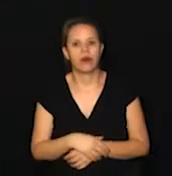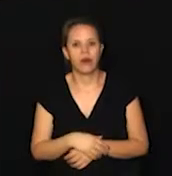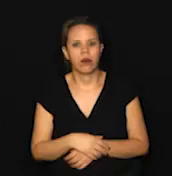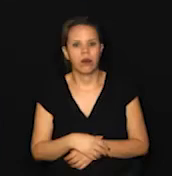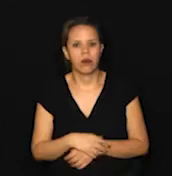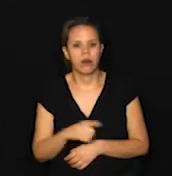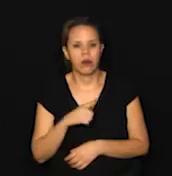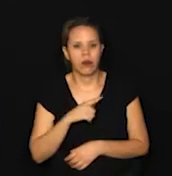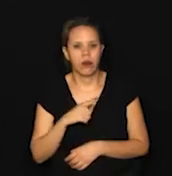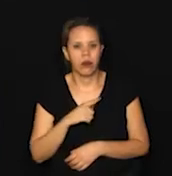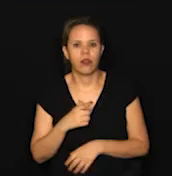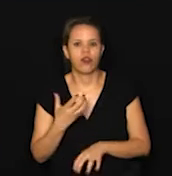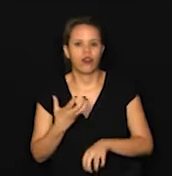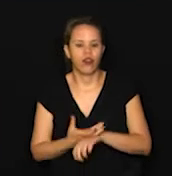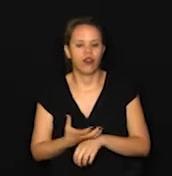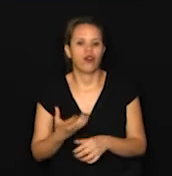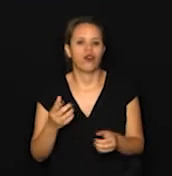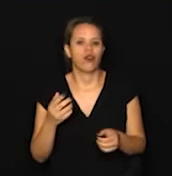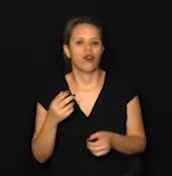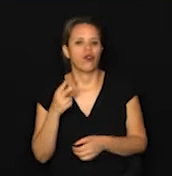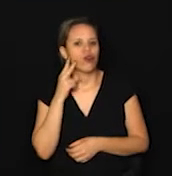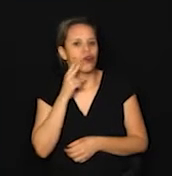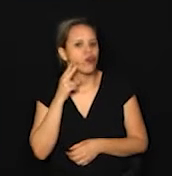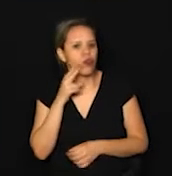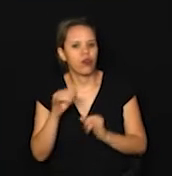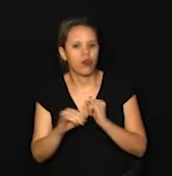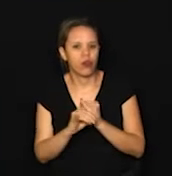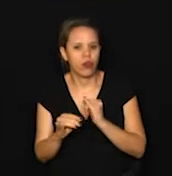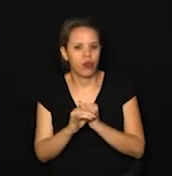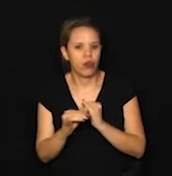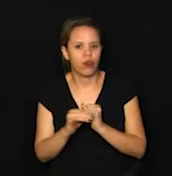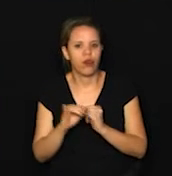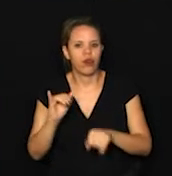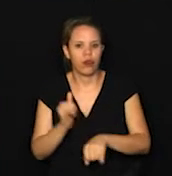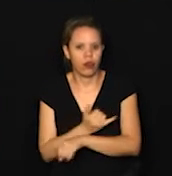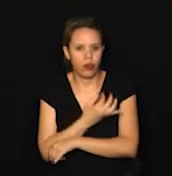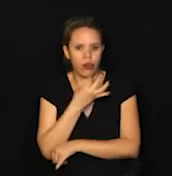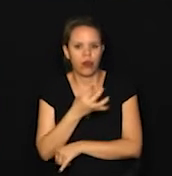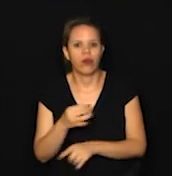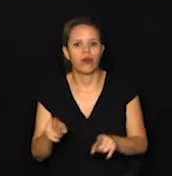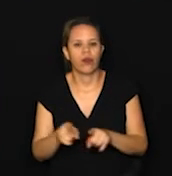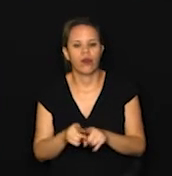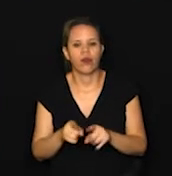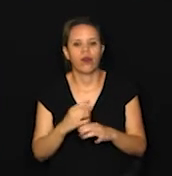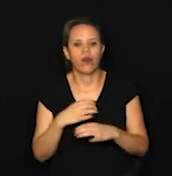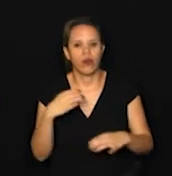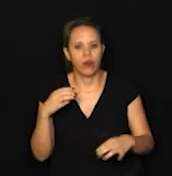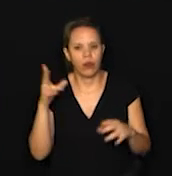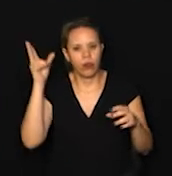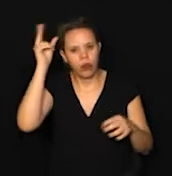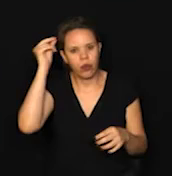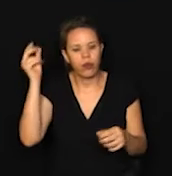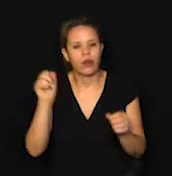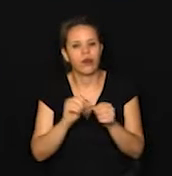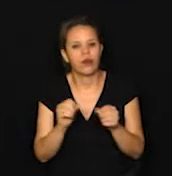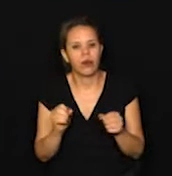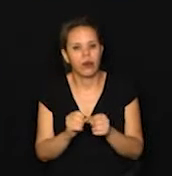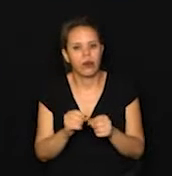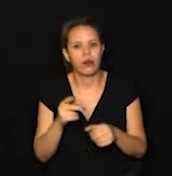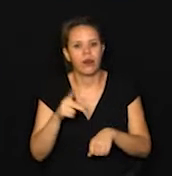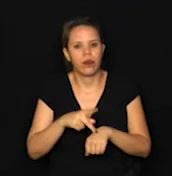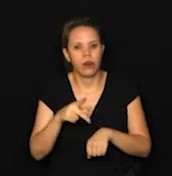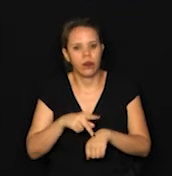vem Nova Odessa, Vinhedo, Itatiba, Jaguariúna, Engenheiro Coelho, Arthur Nogueira, Pedreira, Santo Antônio de